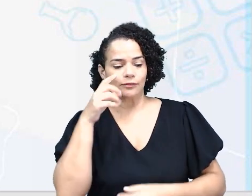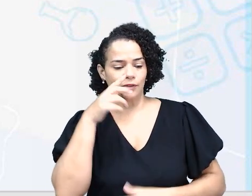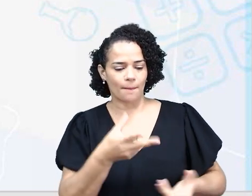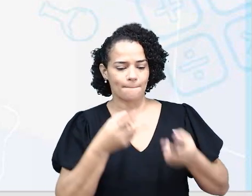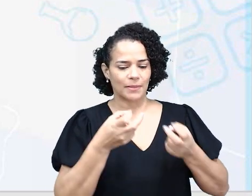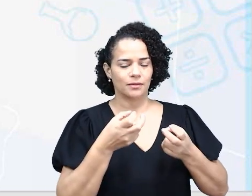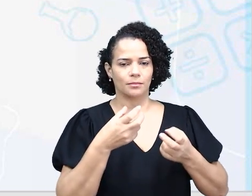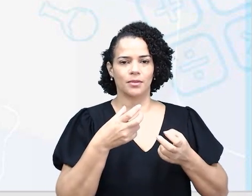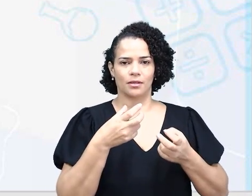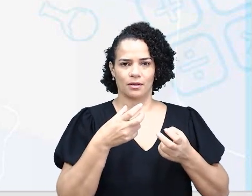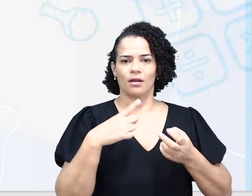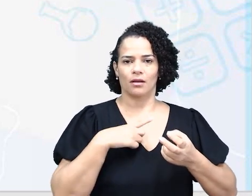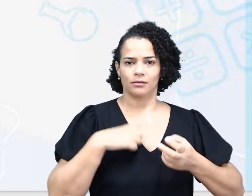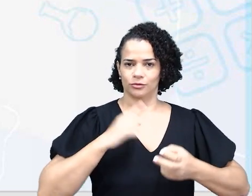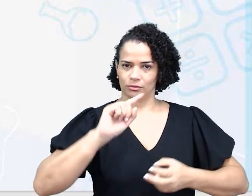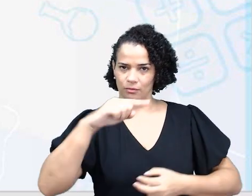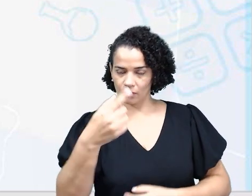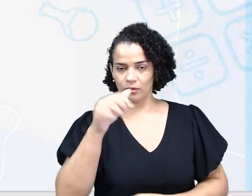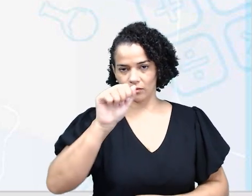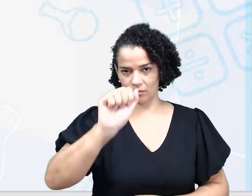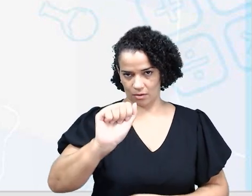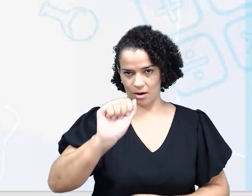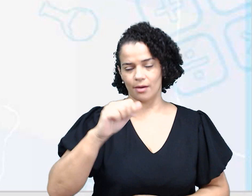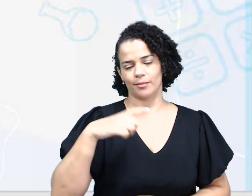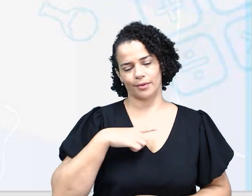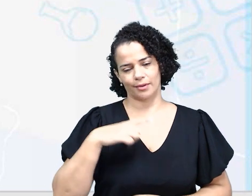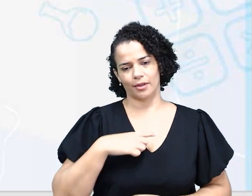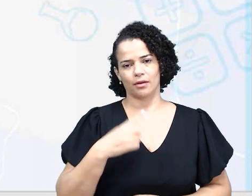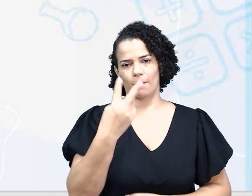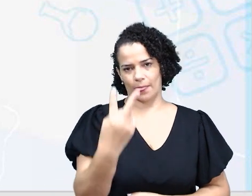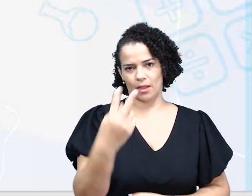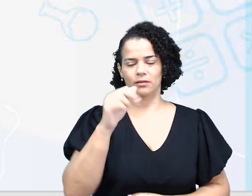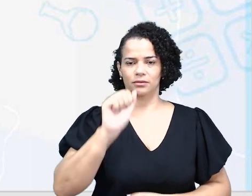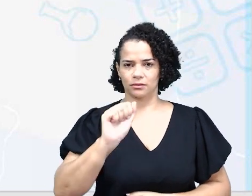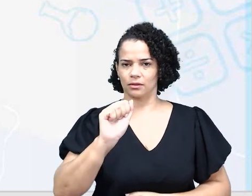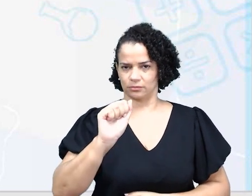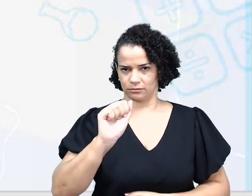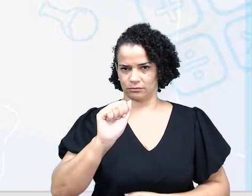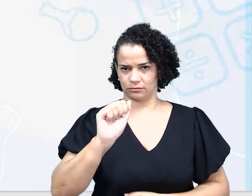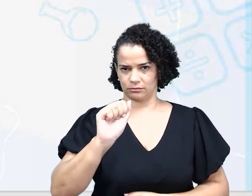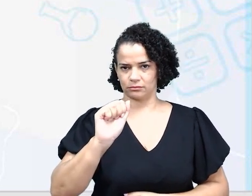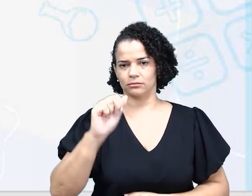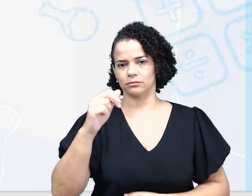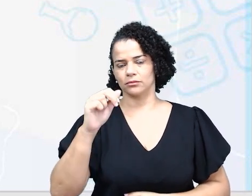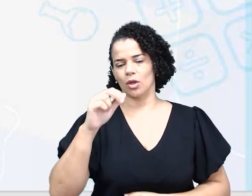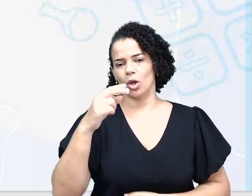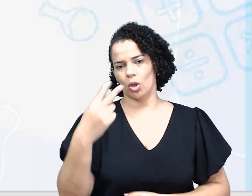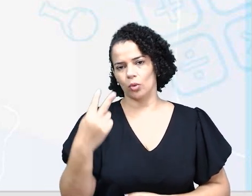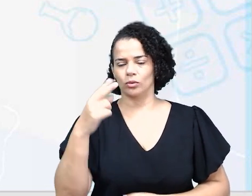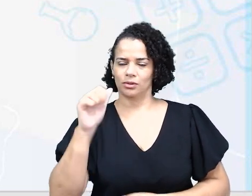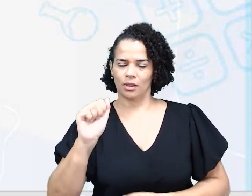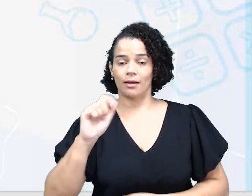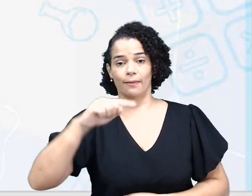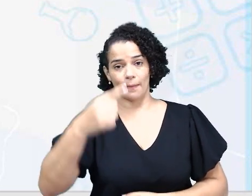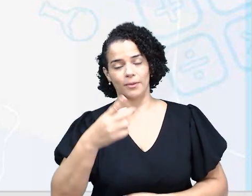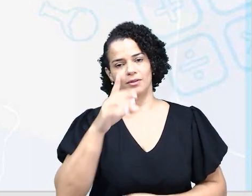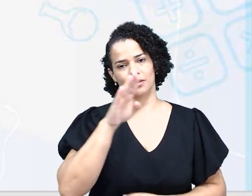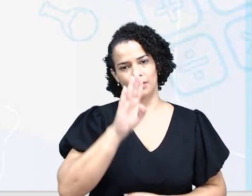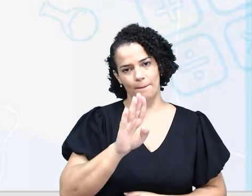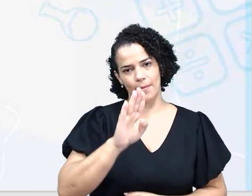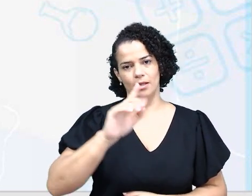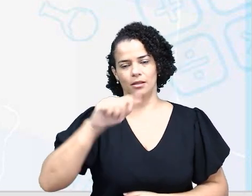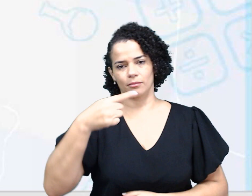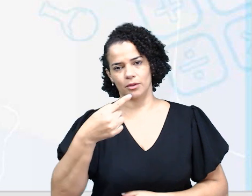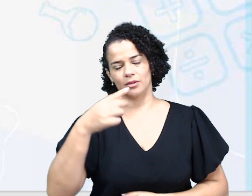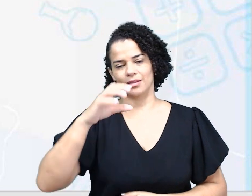ser outro A, né? Porque sempre tem 2 A's, 2 A's, 2 A's. E depois a letra B, depois a letra C, então agora vai